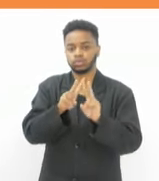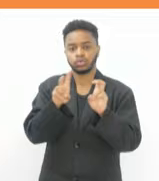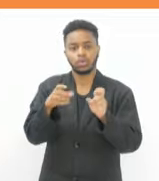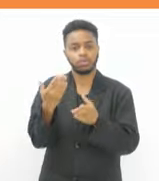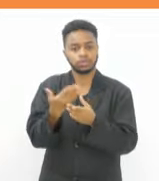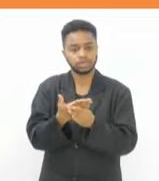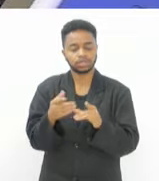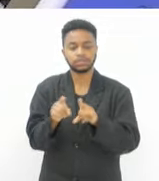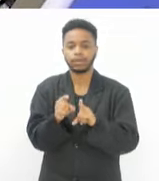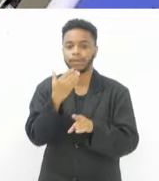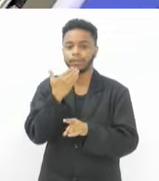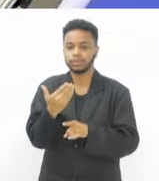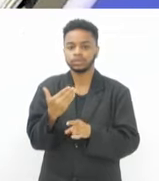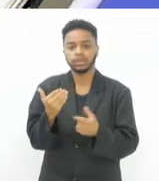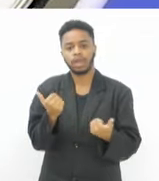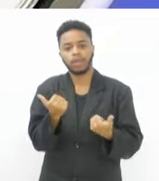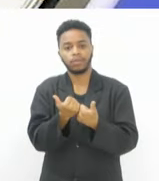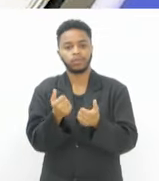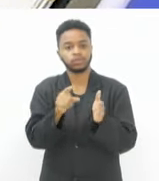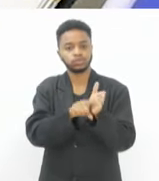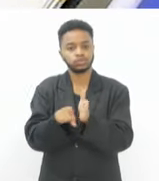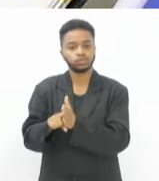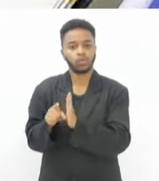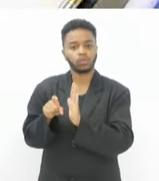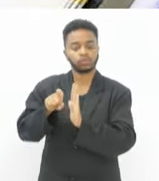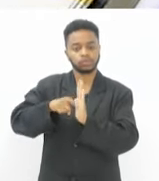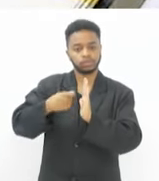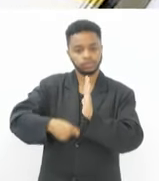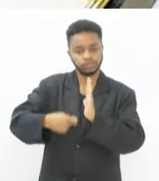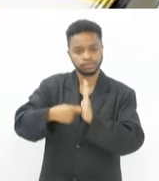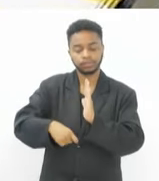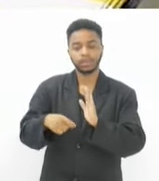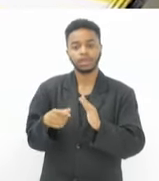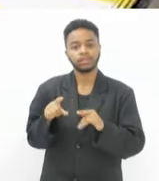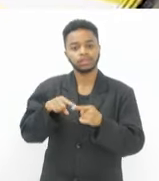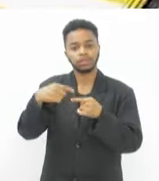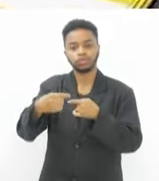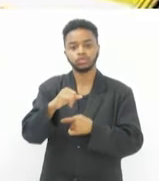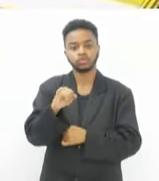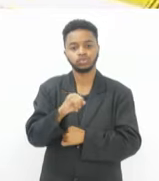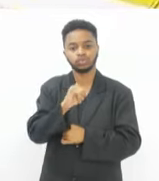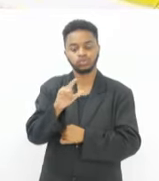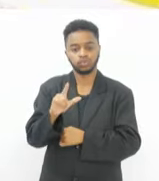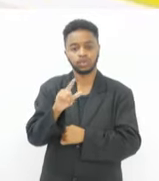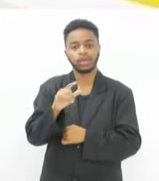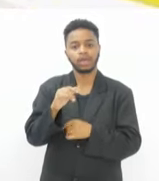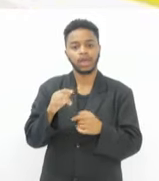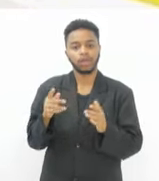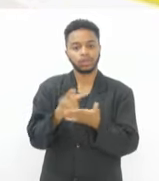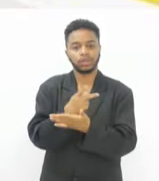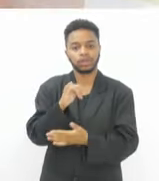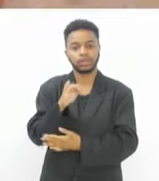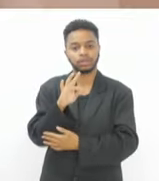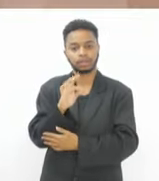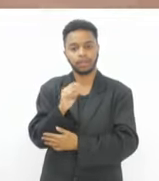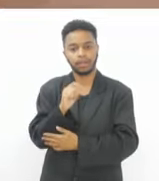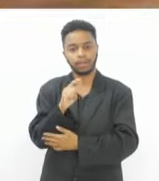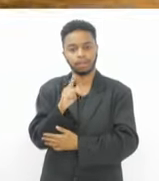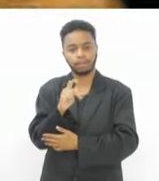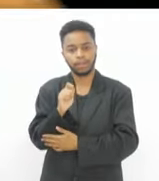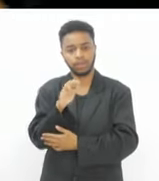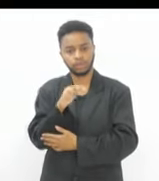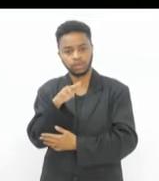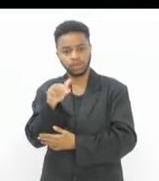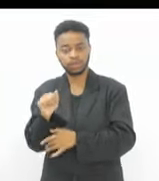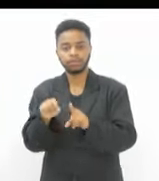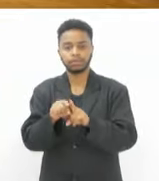incentivos fiscais. As próximas escalas do projeto vão ser em Itaperuna, em julho, e São João da Barra, em agosto. Com